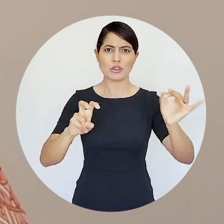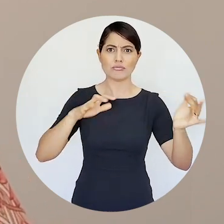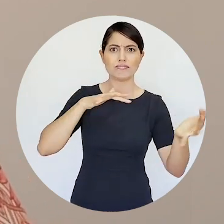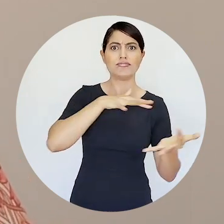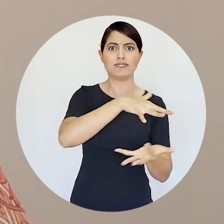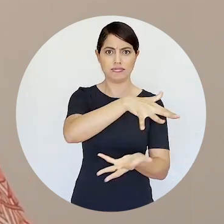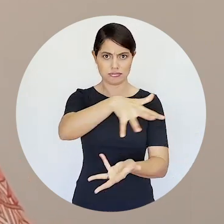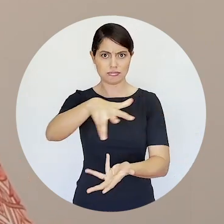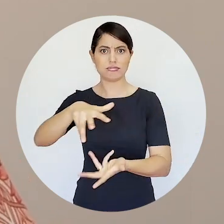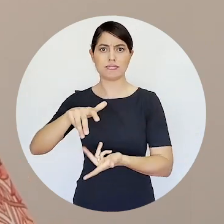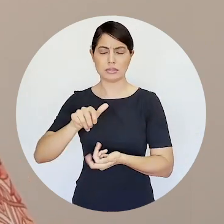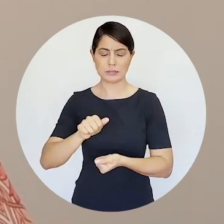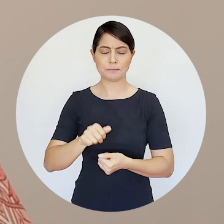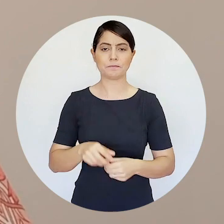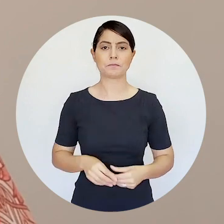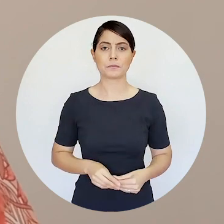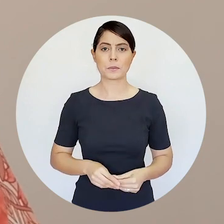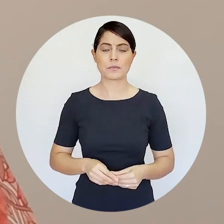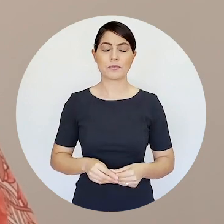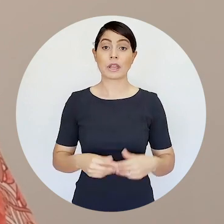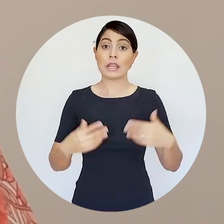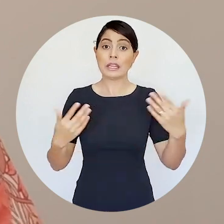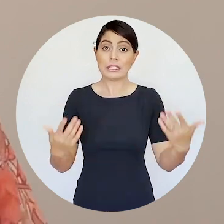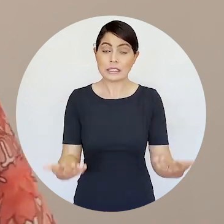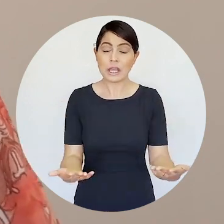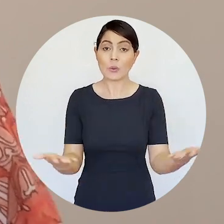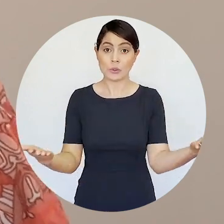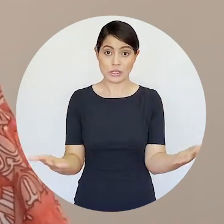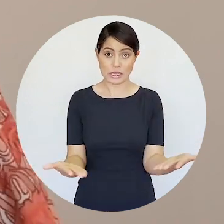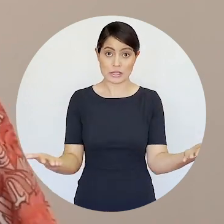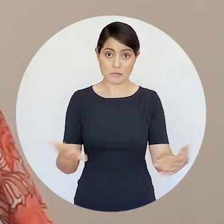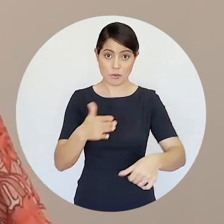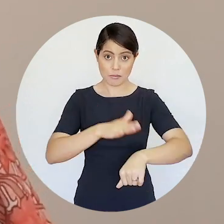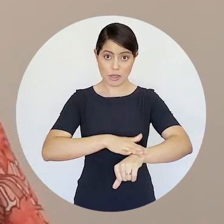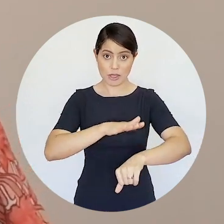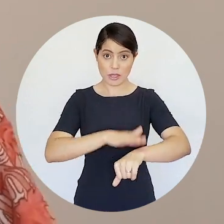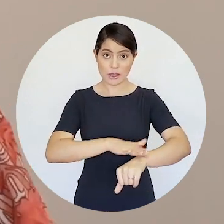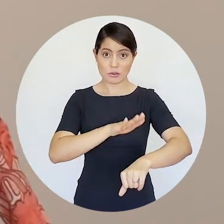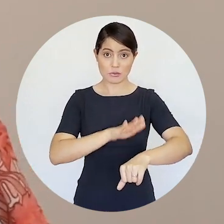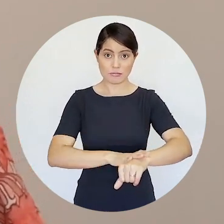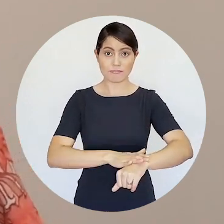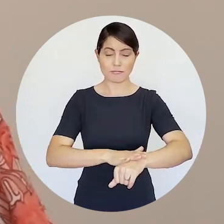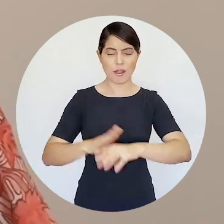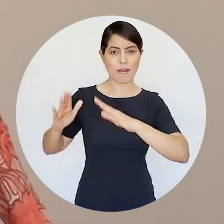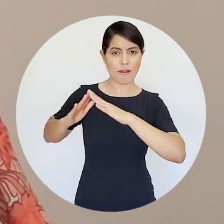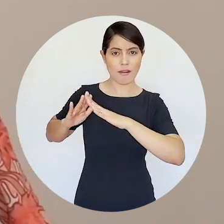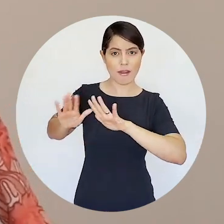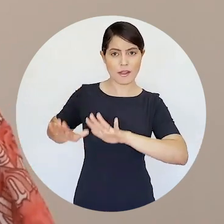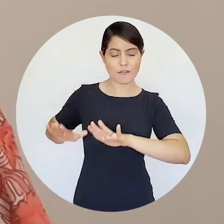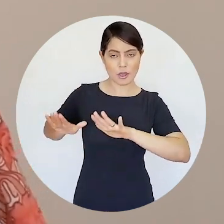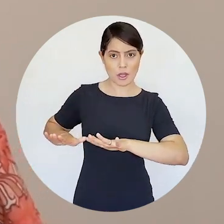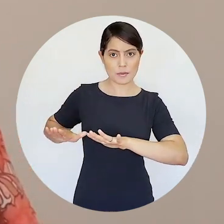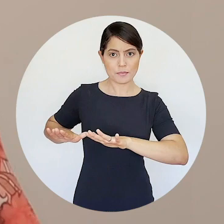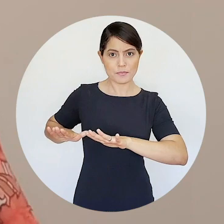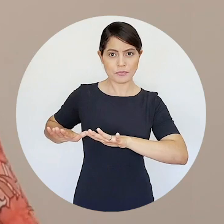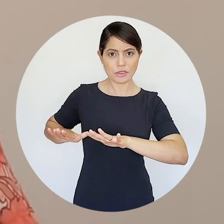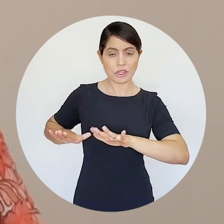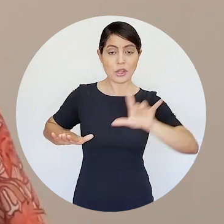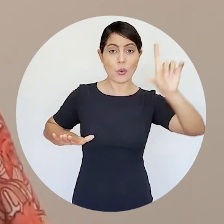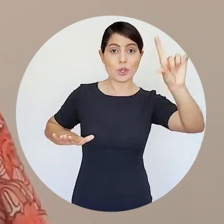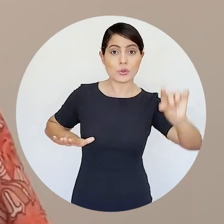em todo o mundo. Tendo atingido no auge do isolamento picos de